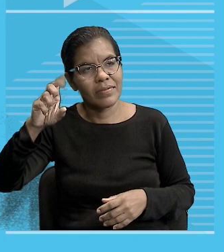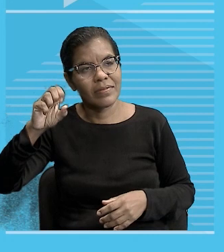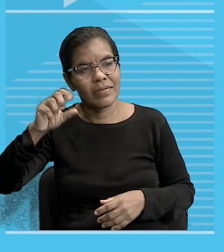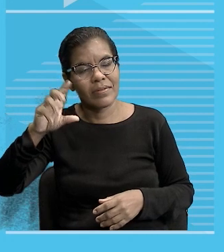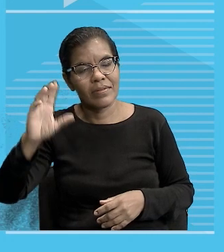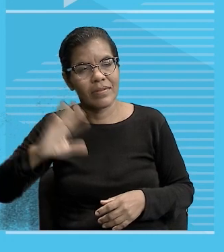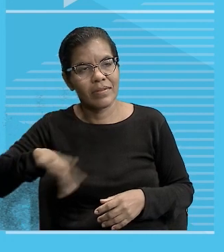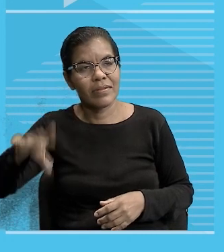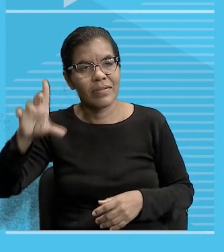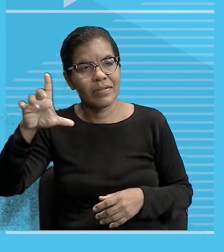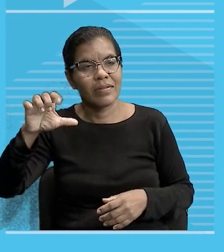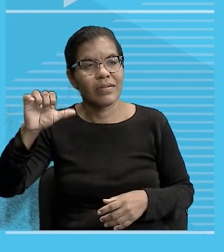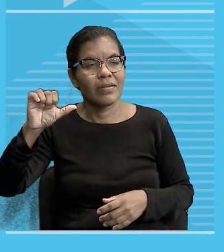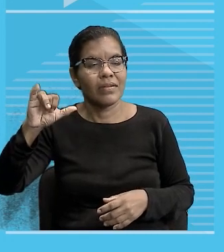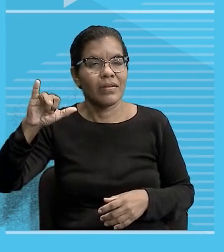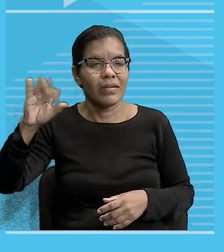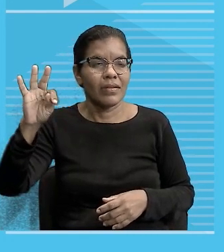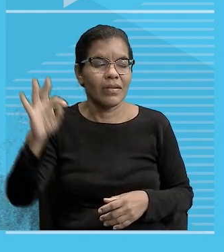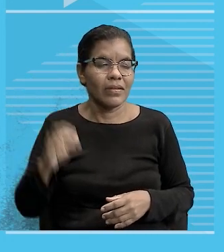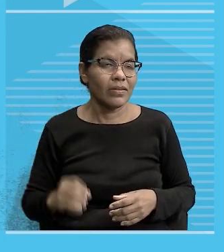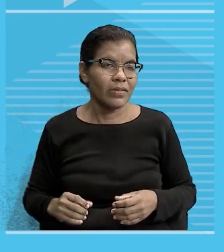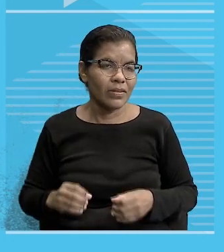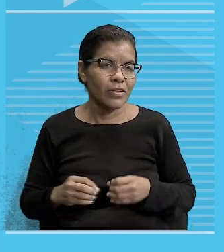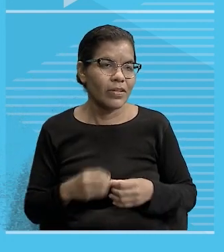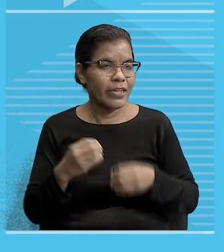estimulou o desejo